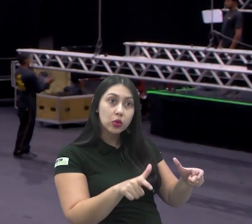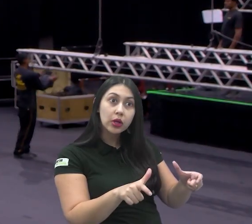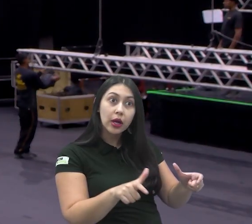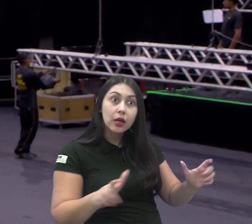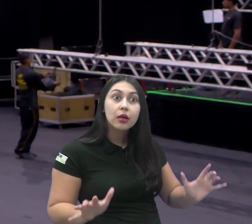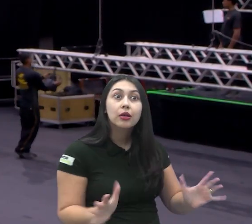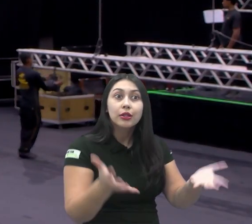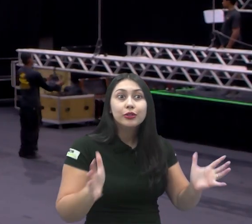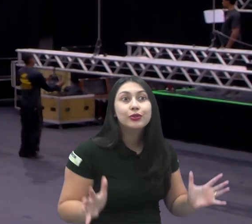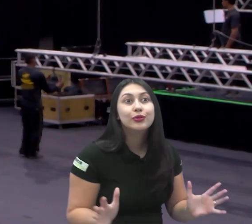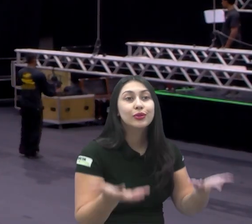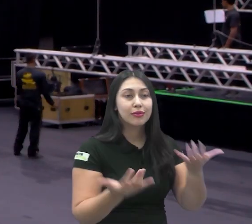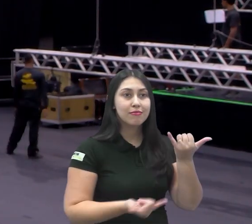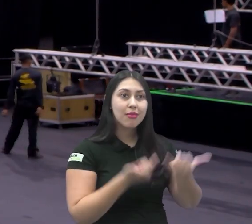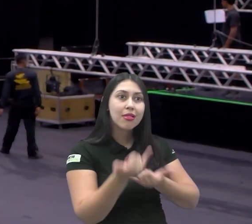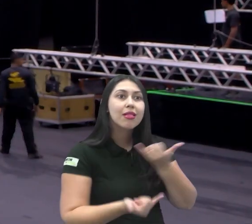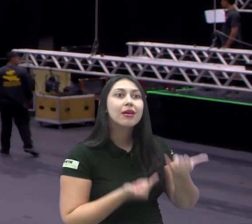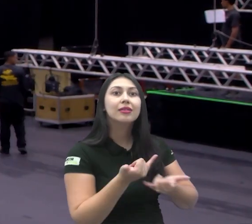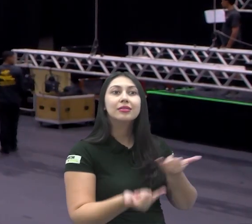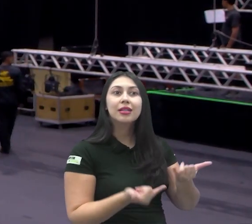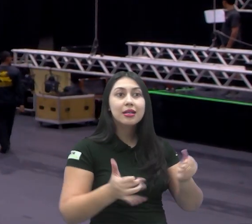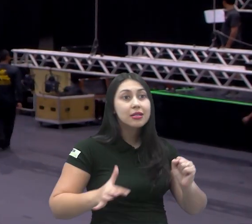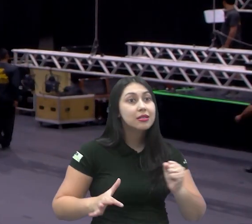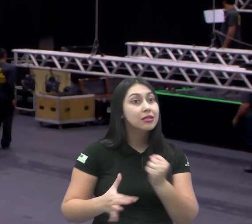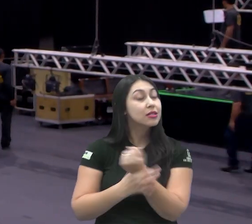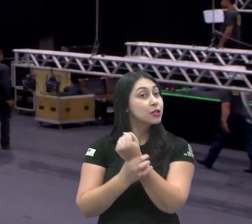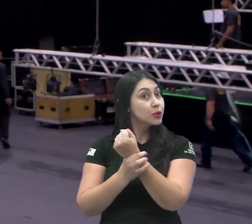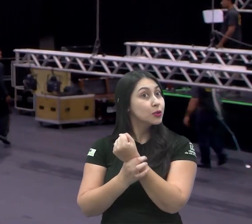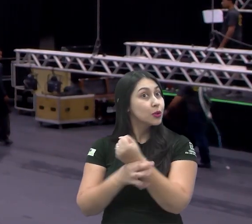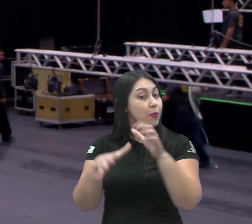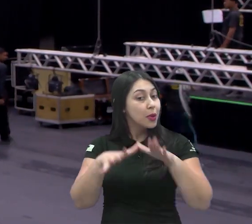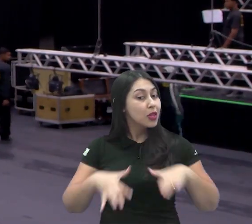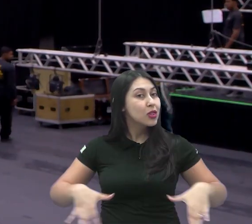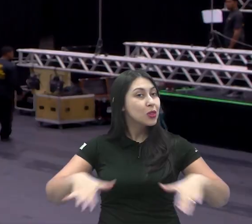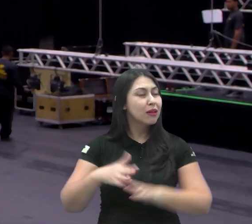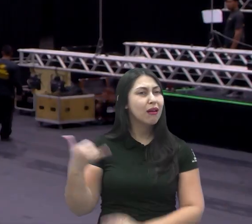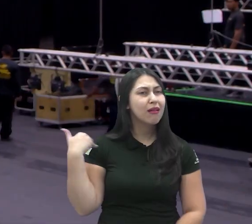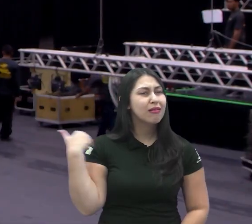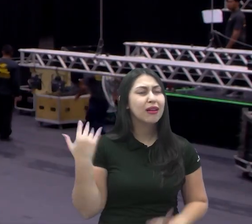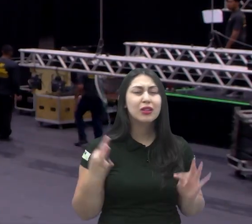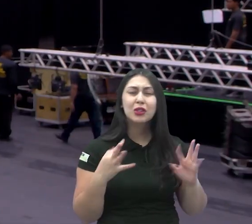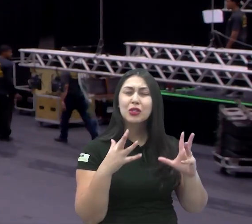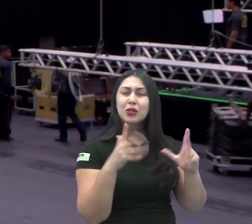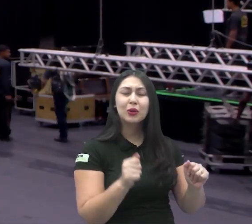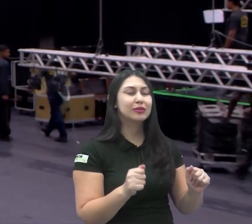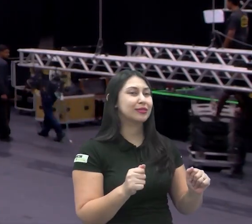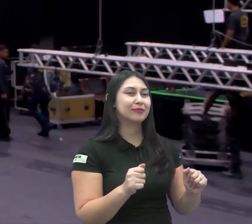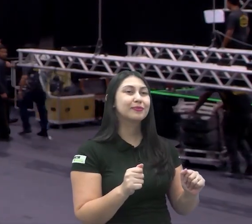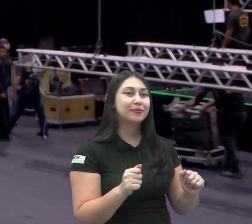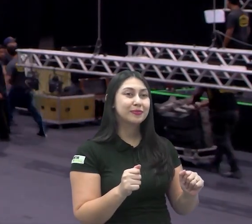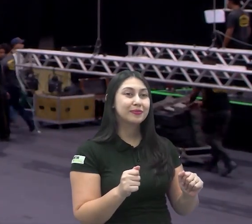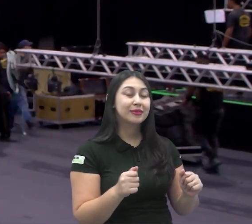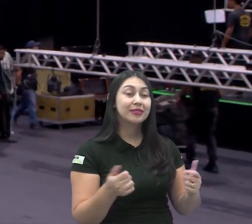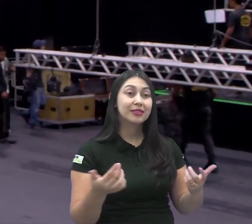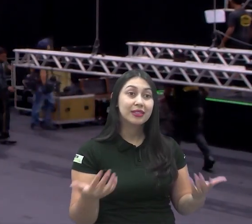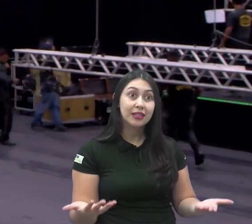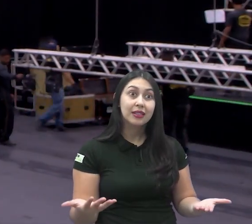local que promove muito lazer, e um lazer seguro, né, um lazer para todas as idades, para todas as